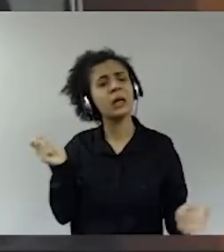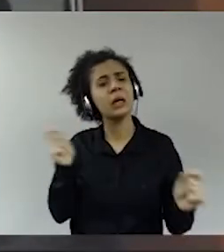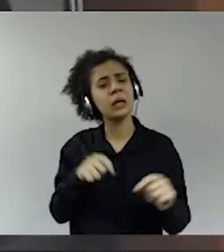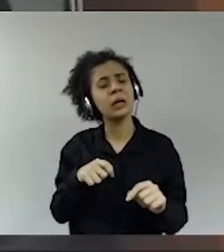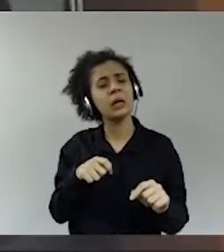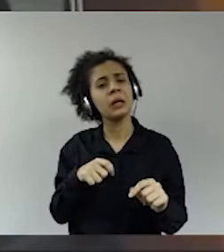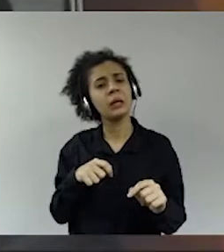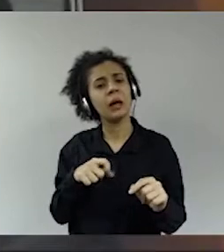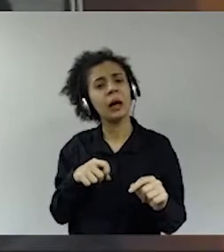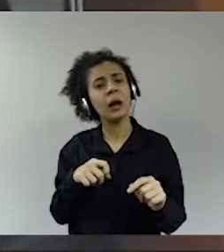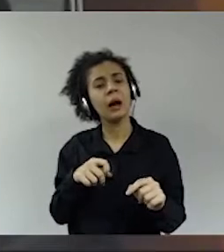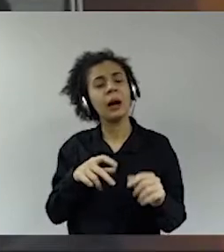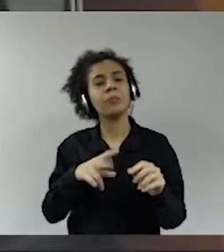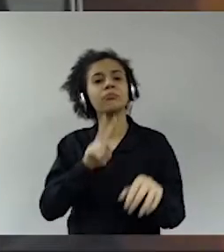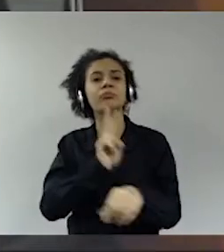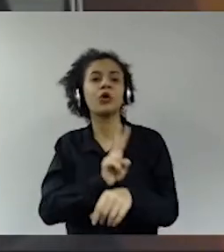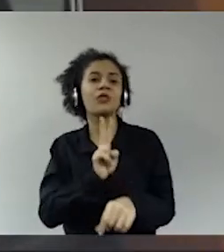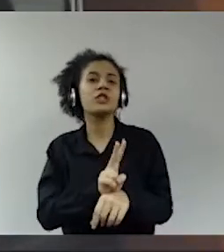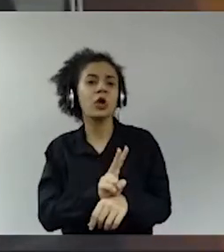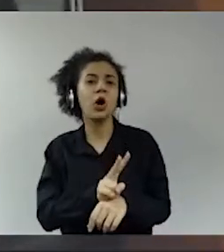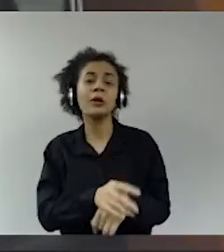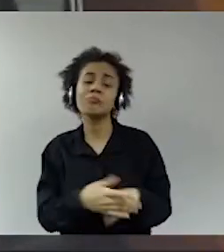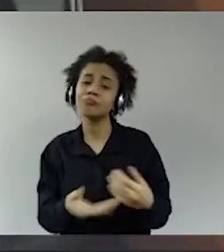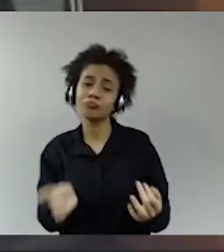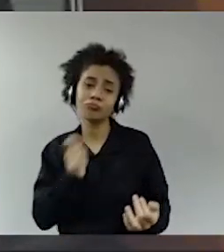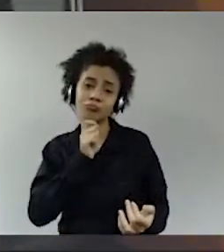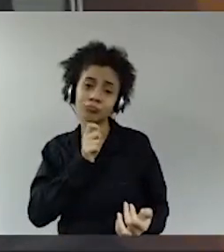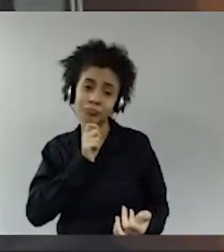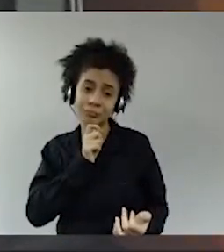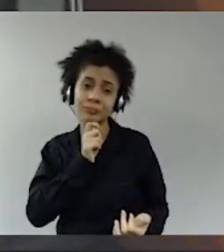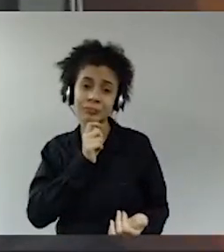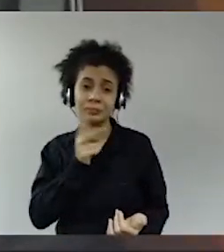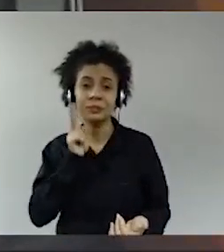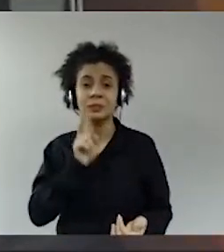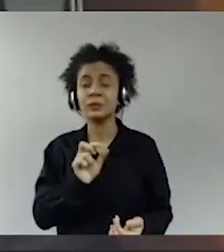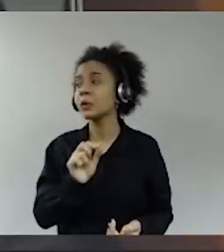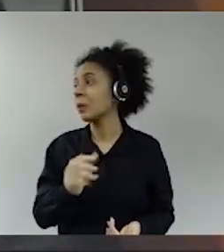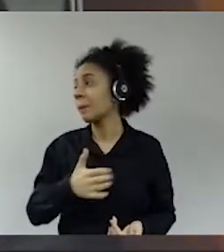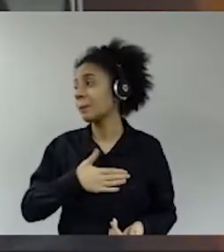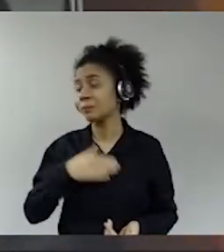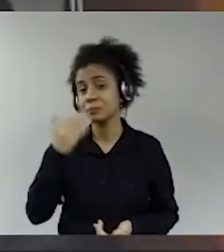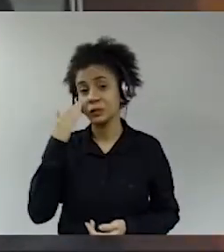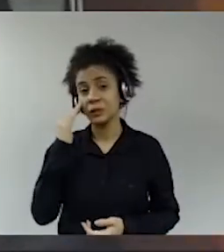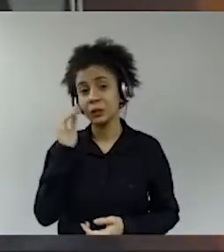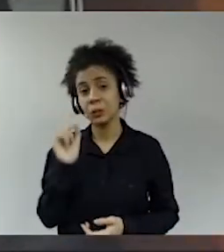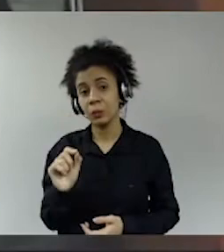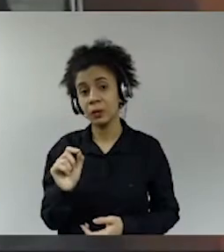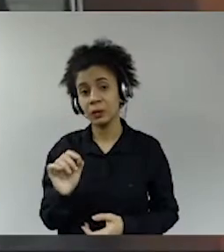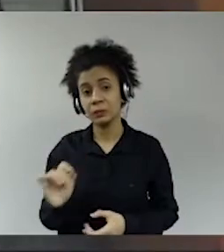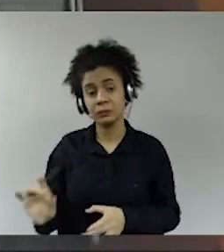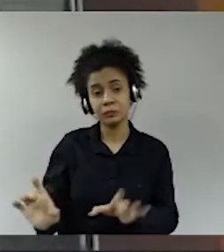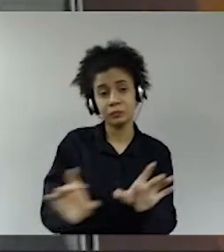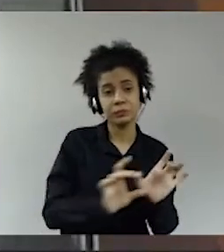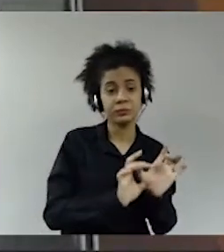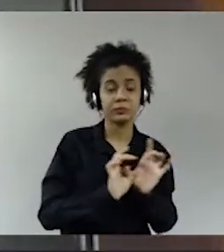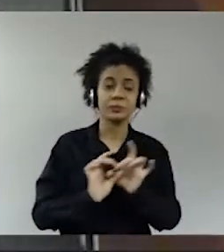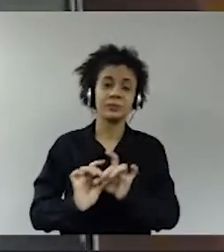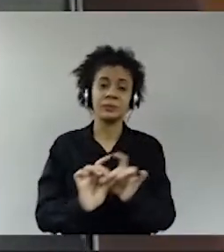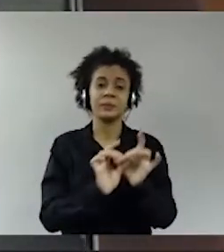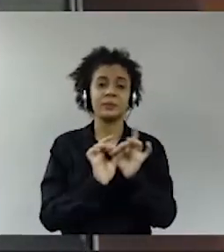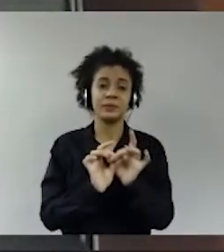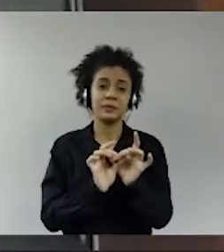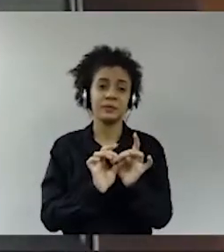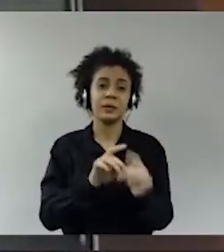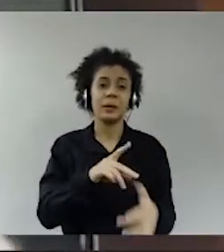por medida provisória. Não foi. E que, na verdade, visa, no meu entendimento, a unir PIS